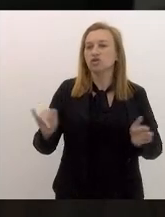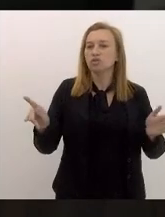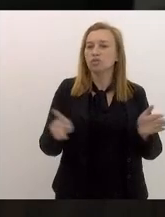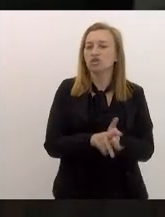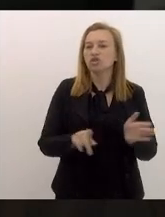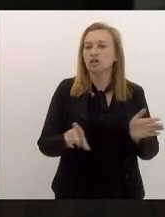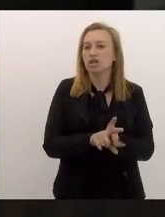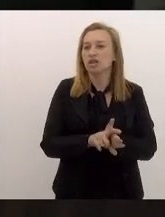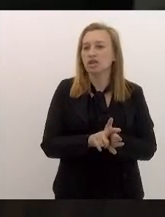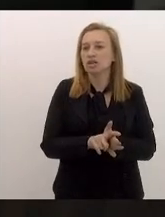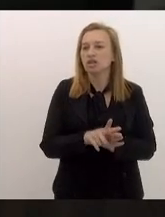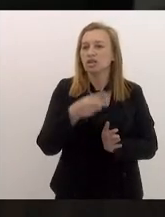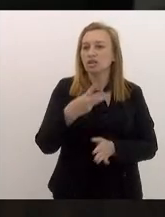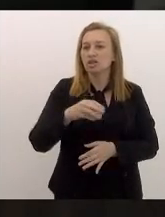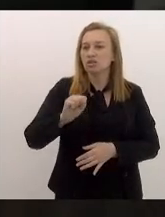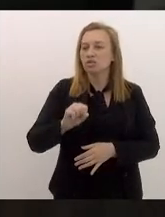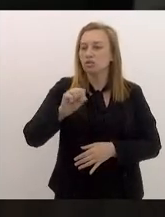de lei